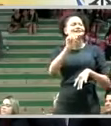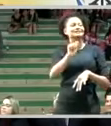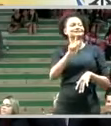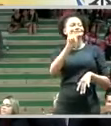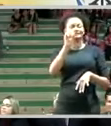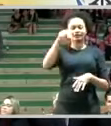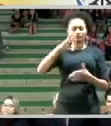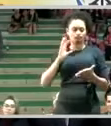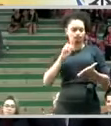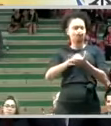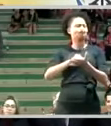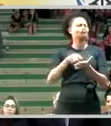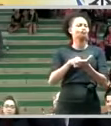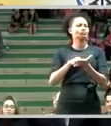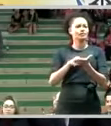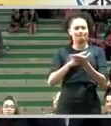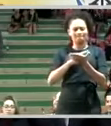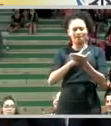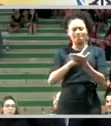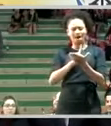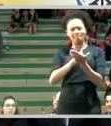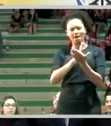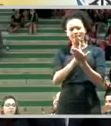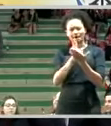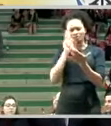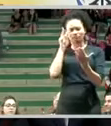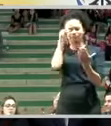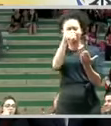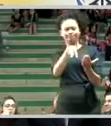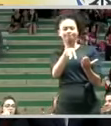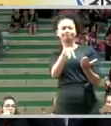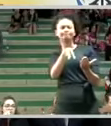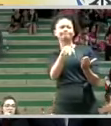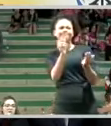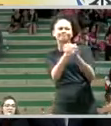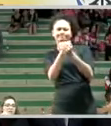no radar. Mas Deus ainda vê algo fora do radar, gente.